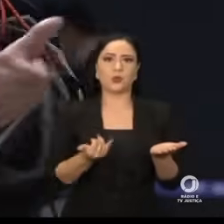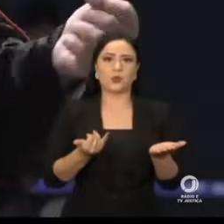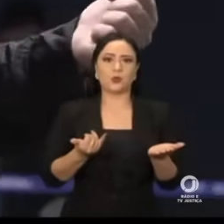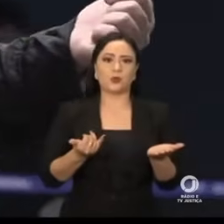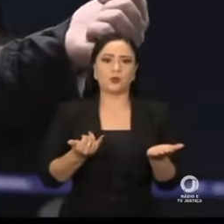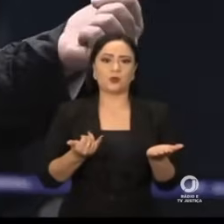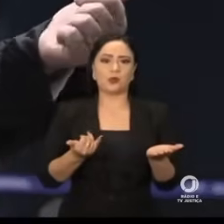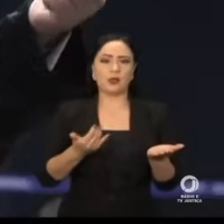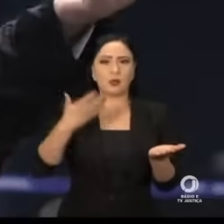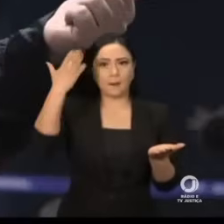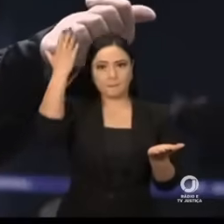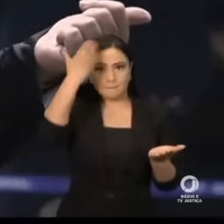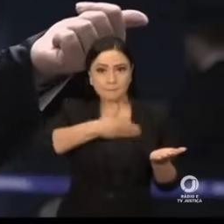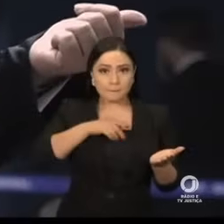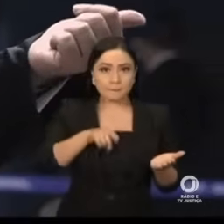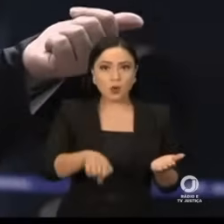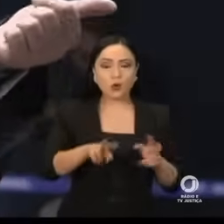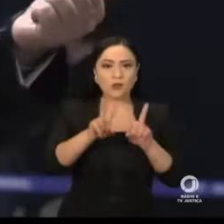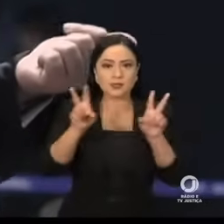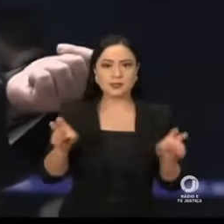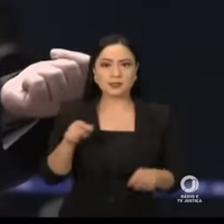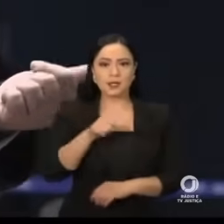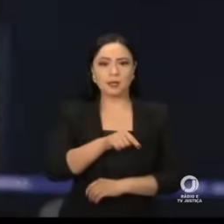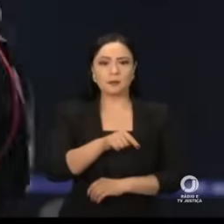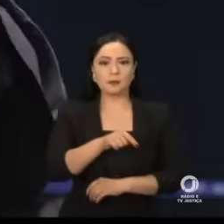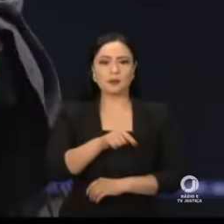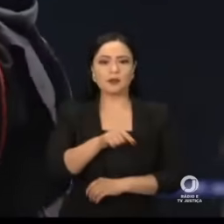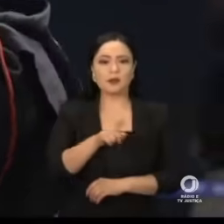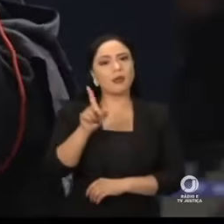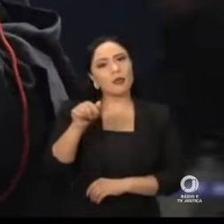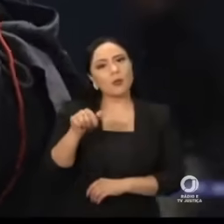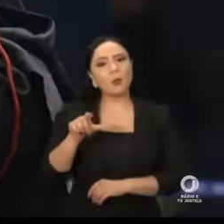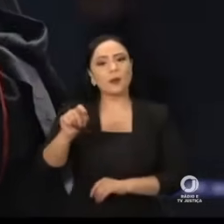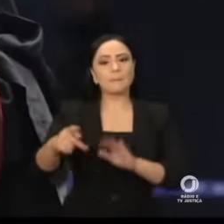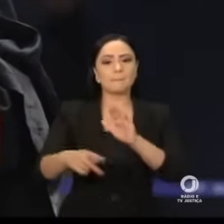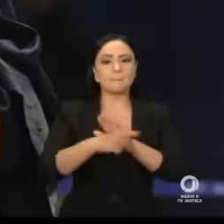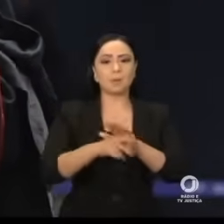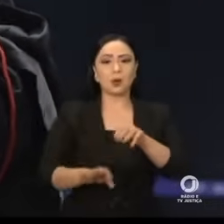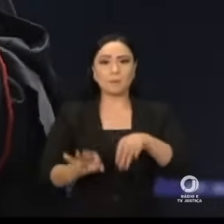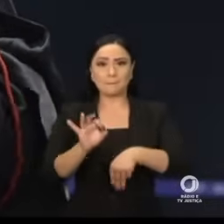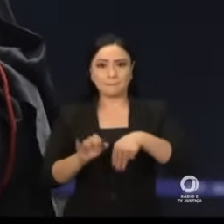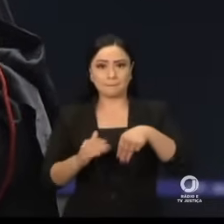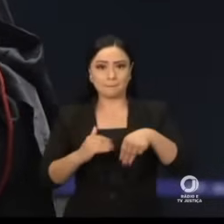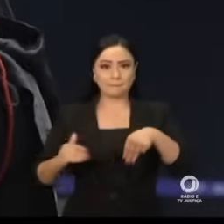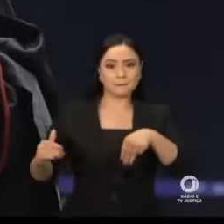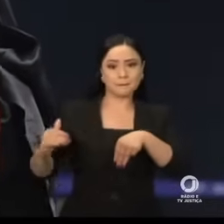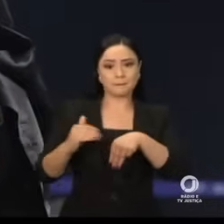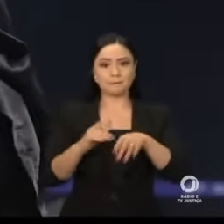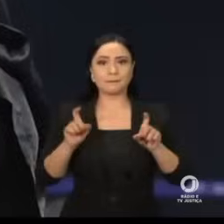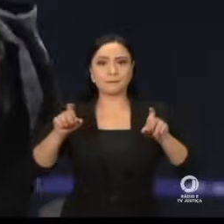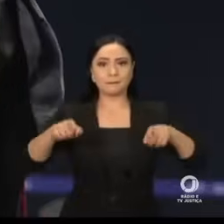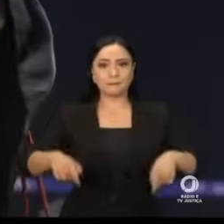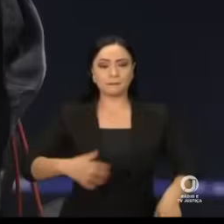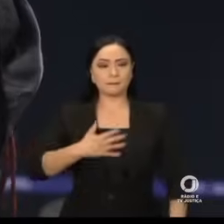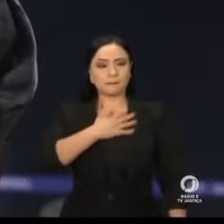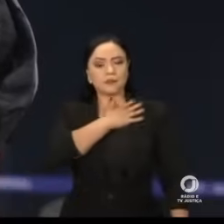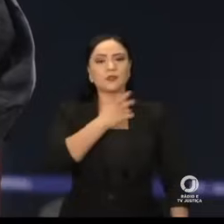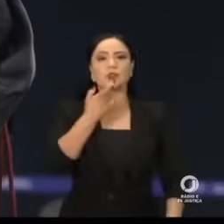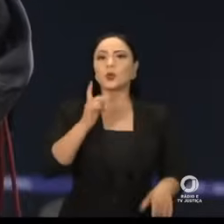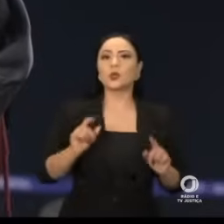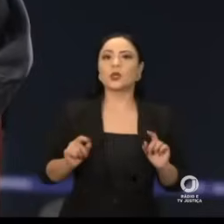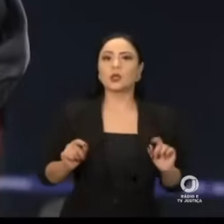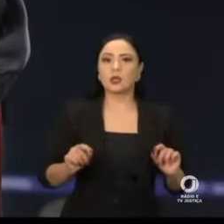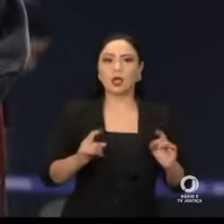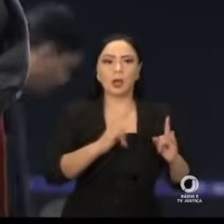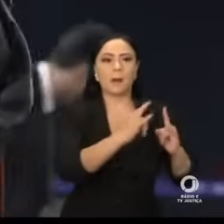E a prova a respeito disso demonstra que o próprio ministro nomeado, ministro do Exército, disse que os